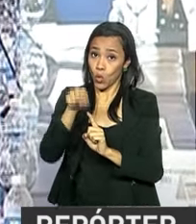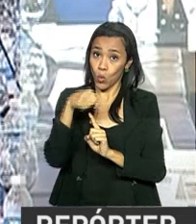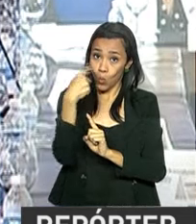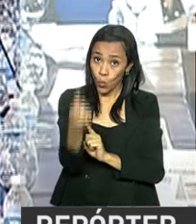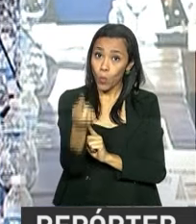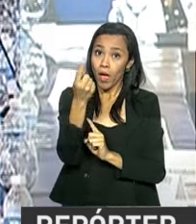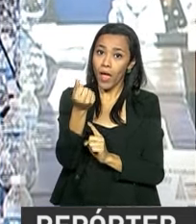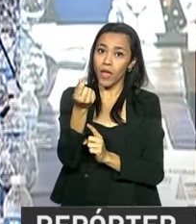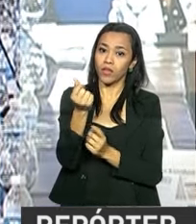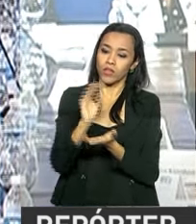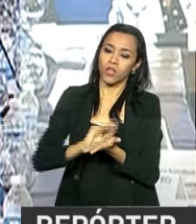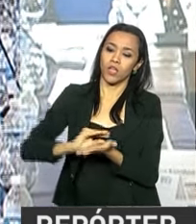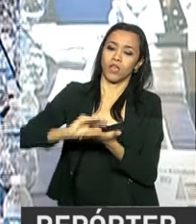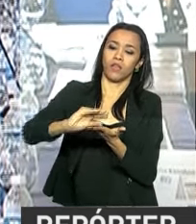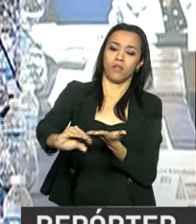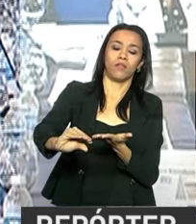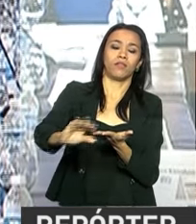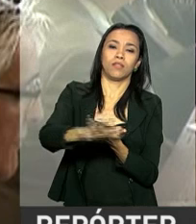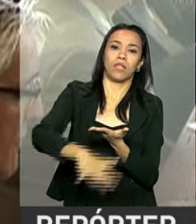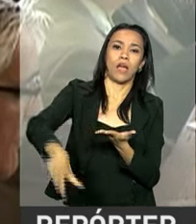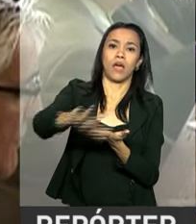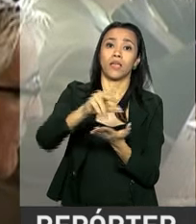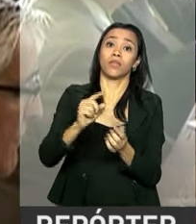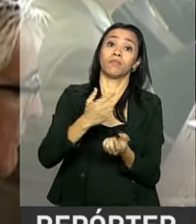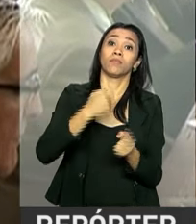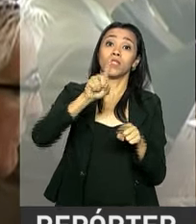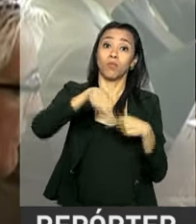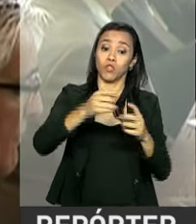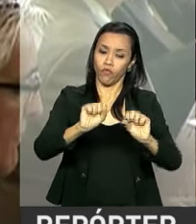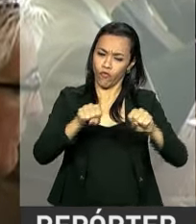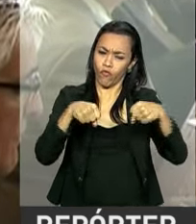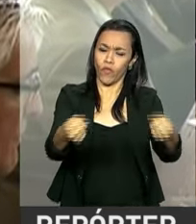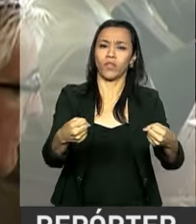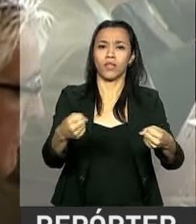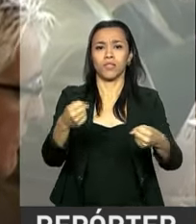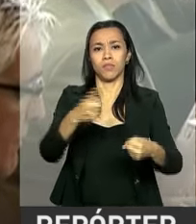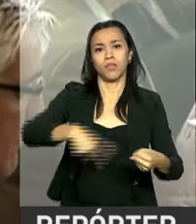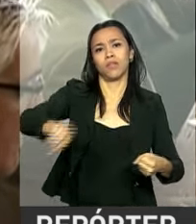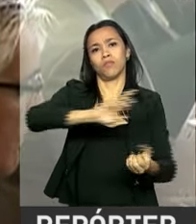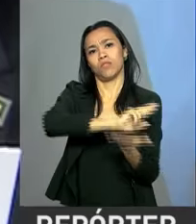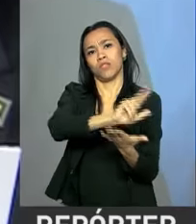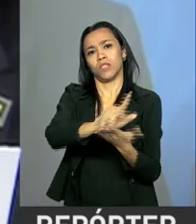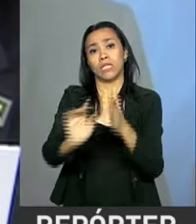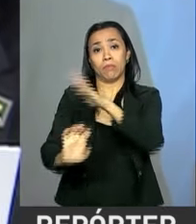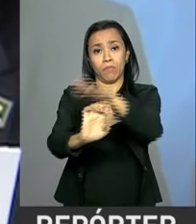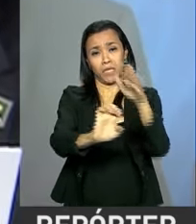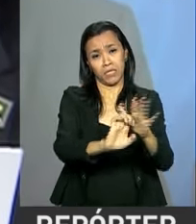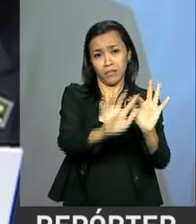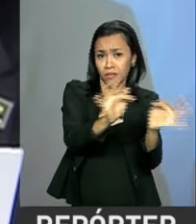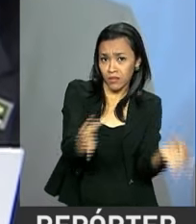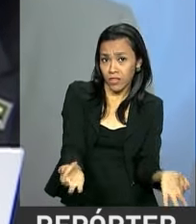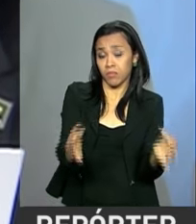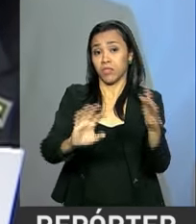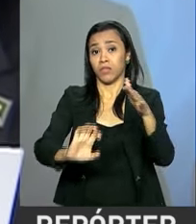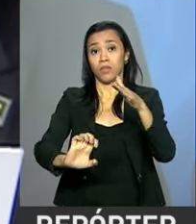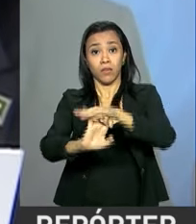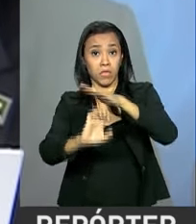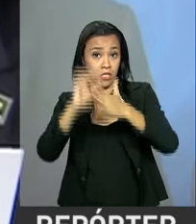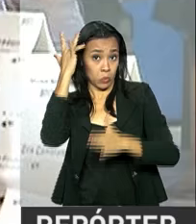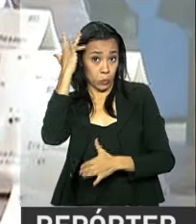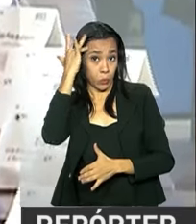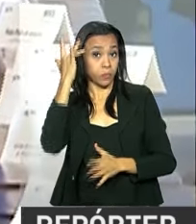do financiamento, a inovação e o fortalecimento das pequenas e médias empresas. Estiveram com ele a